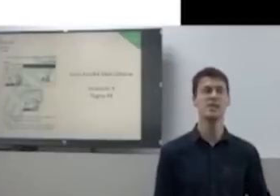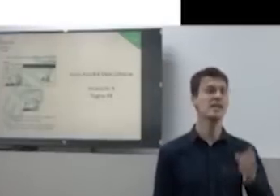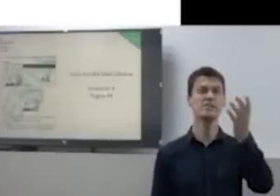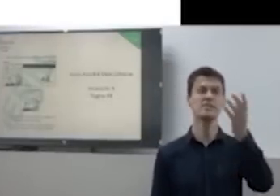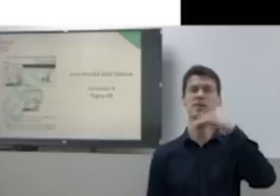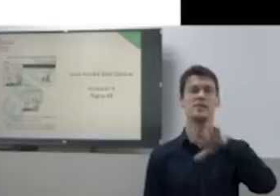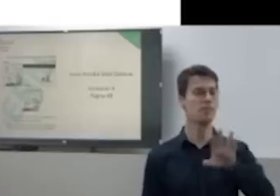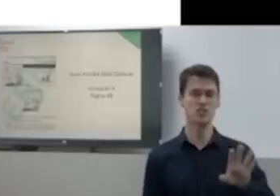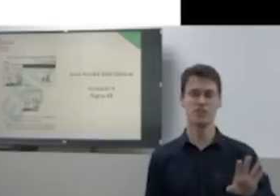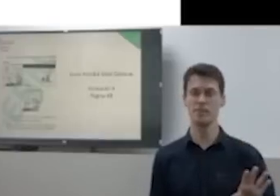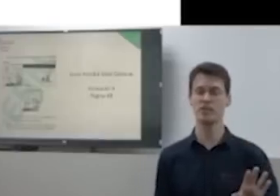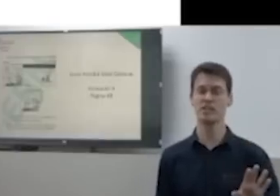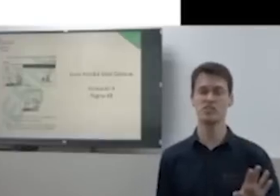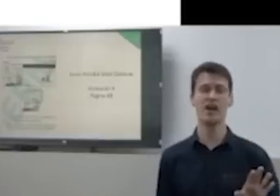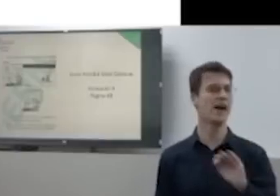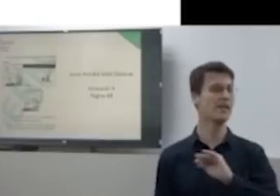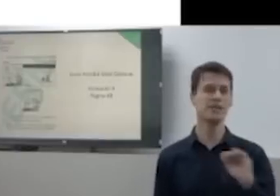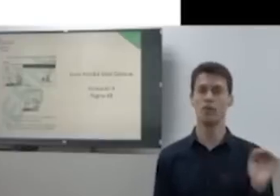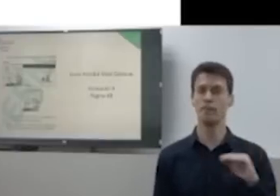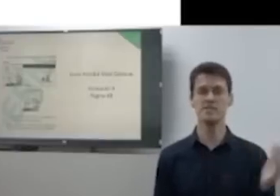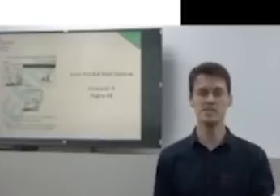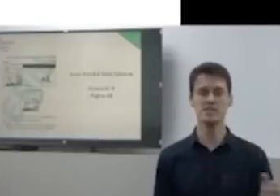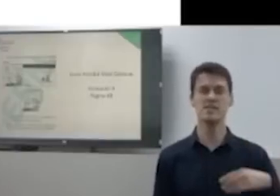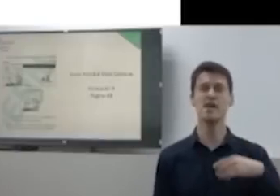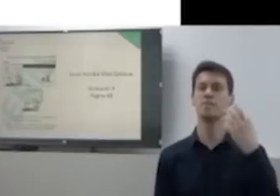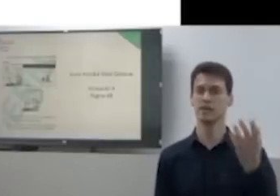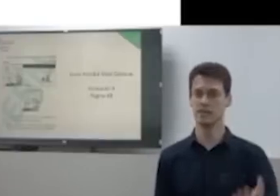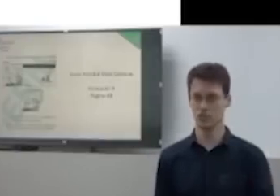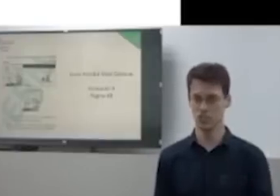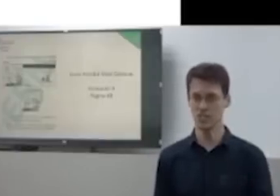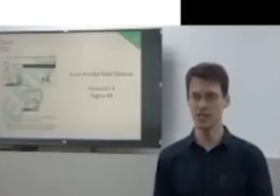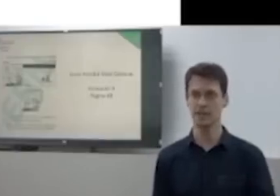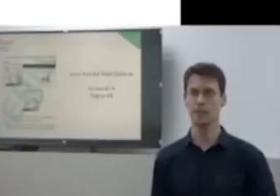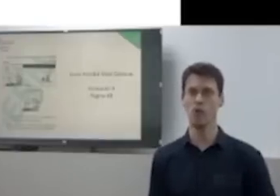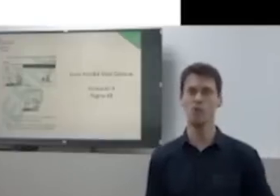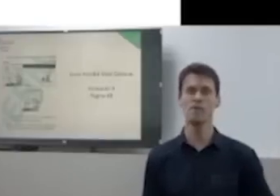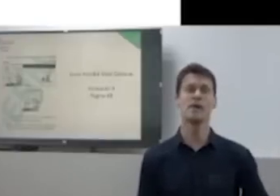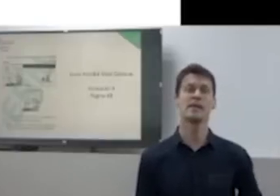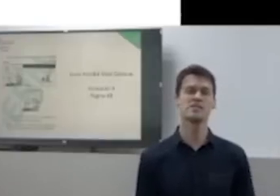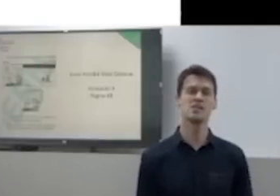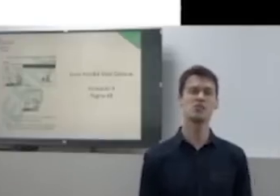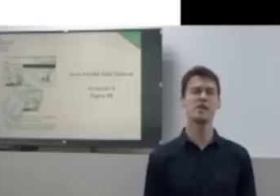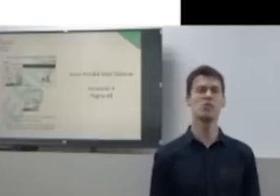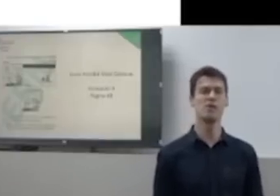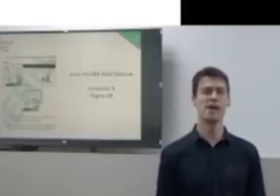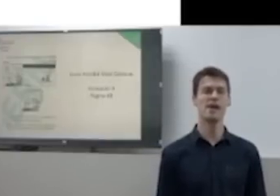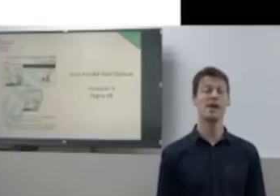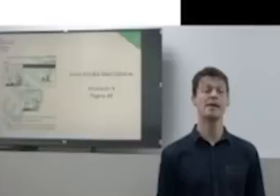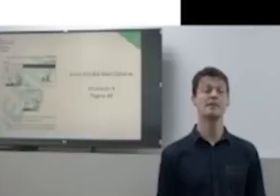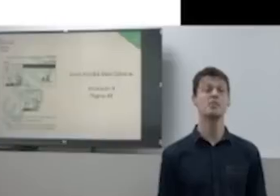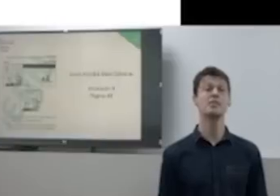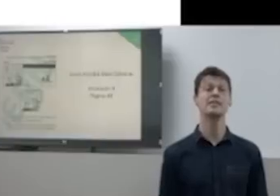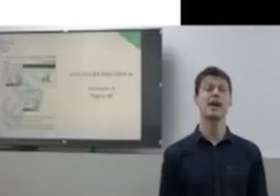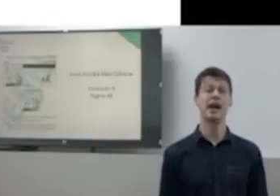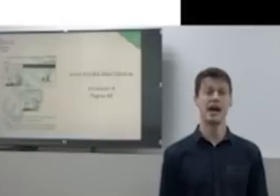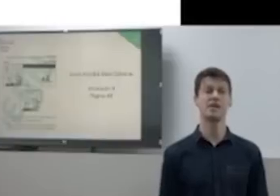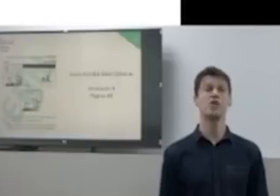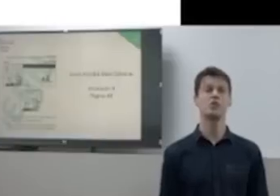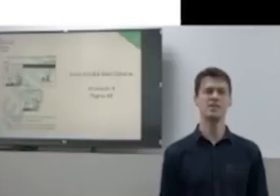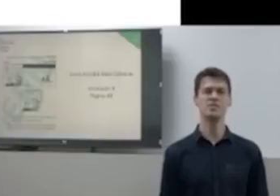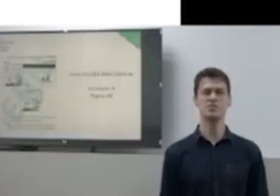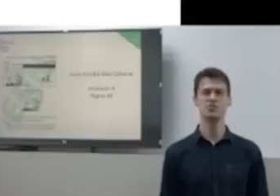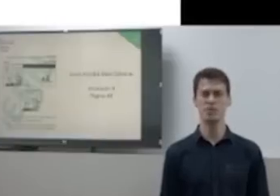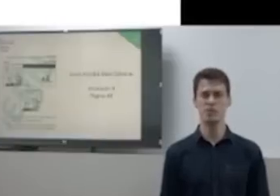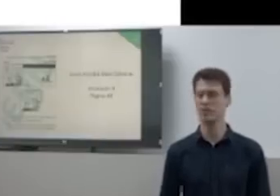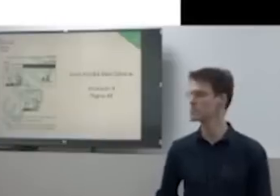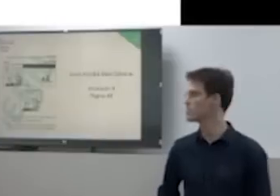as questões, e depois já vai para a alternativa A. Não precisa da tirinha, tá bom? Questão letra